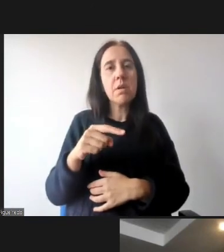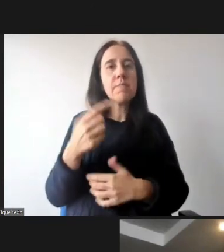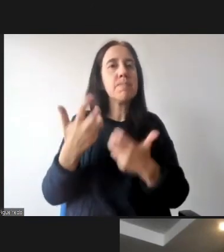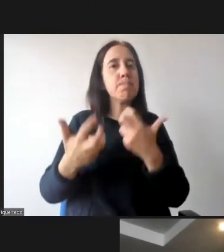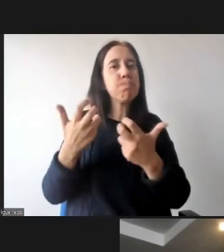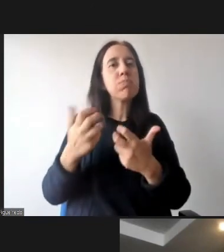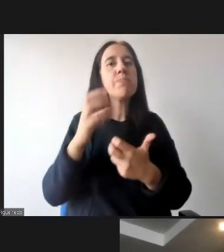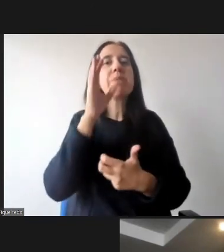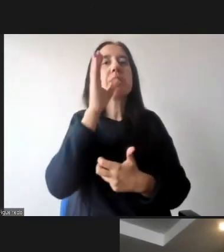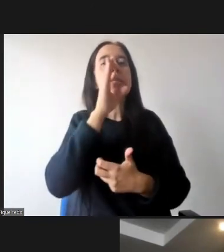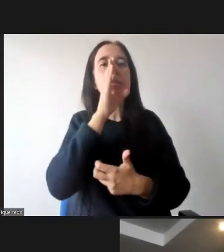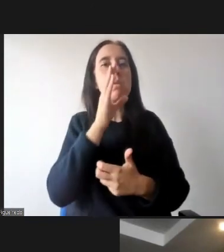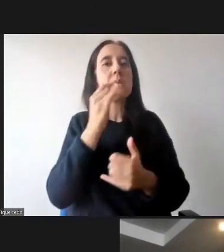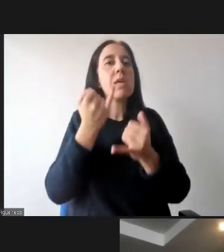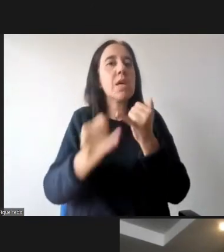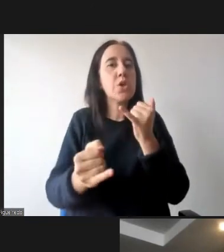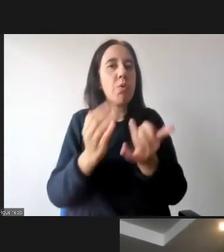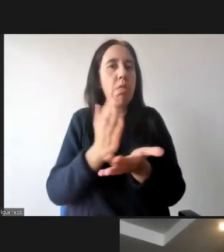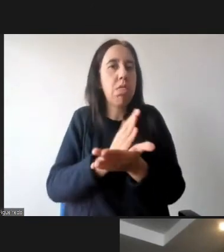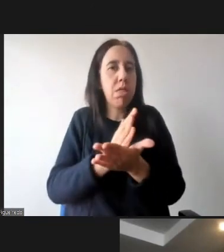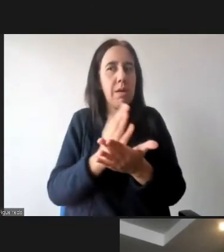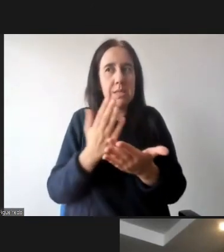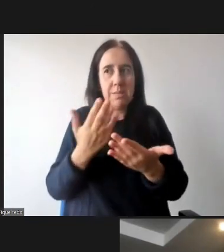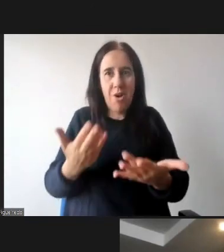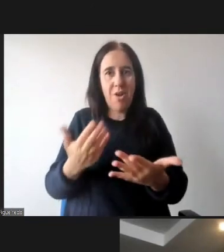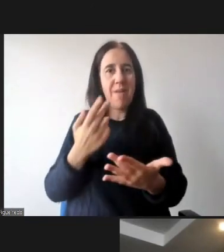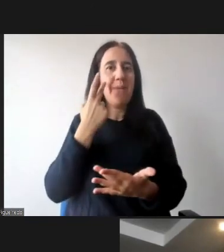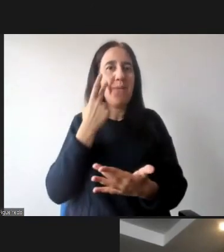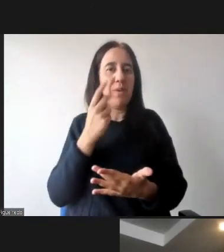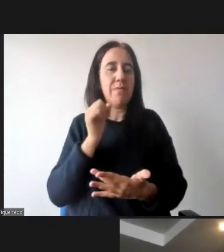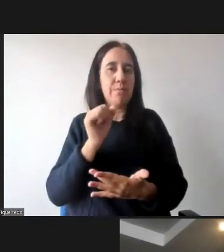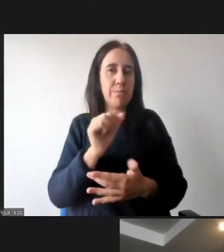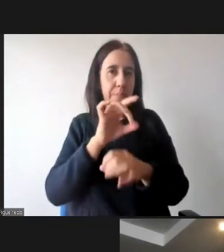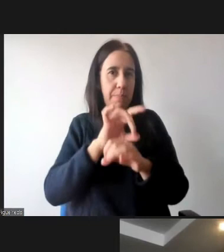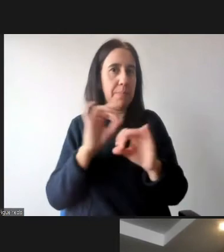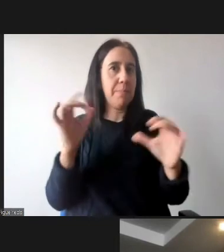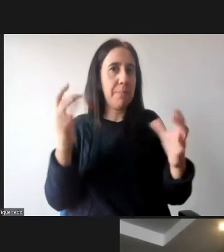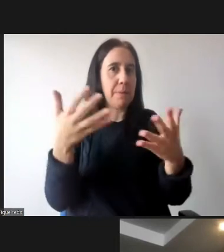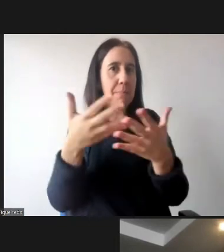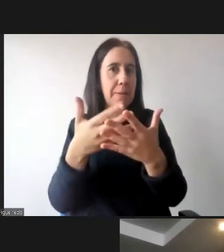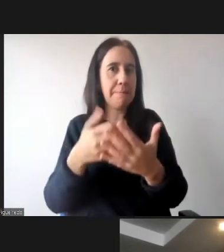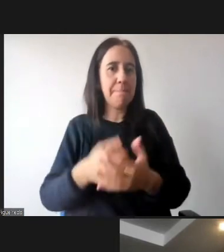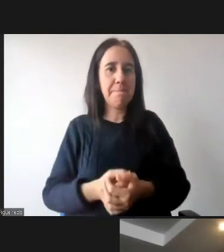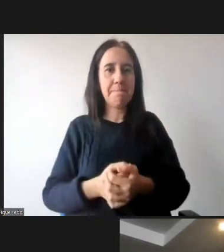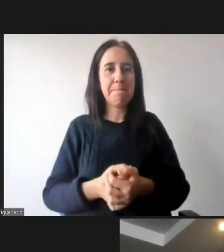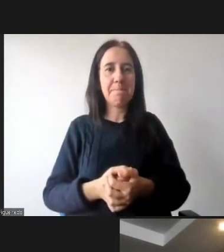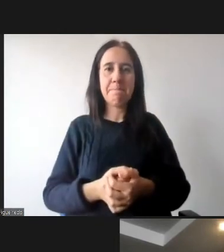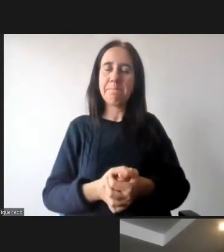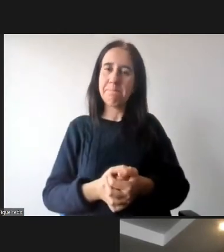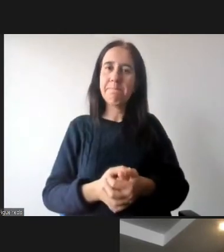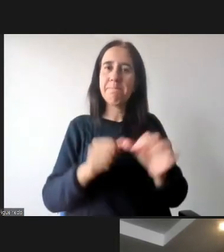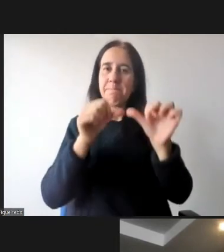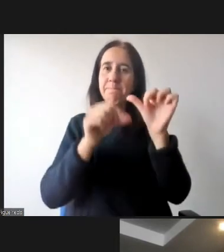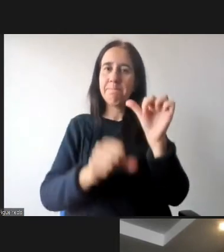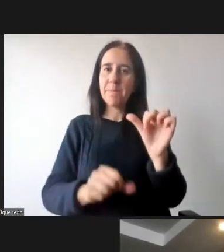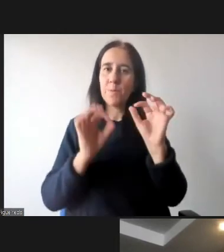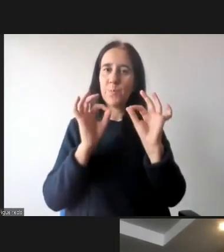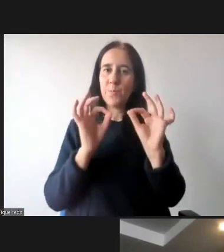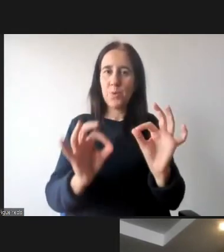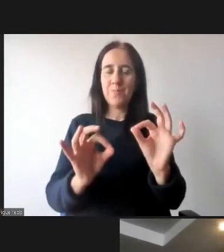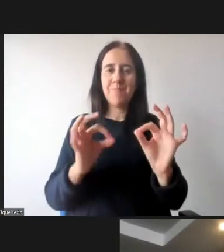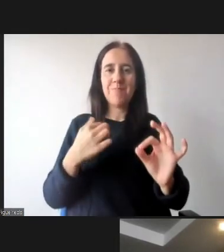ou de risco, como por exemplo aquelas que vivemos no contexto da pandemia. E com isto terminava então a